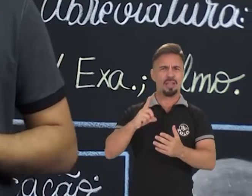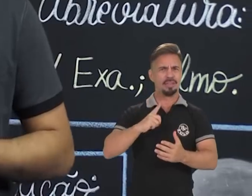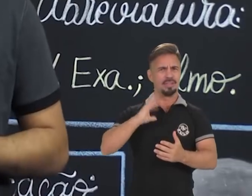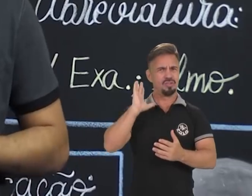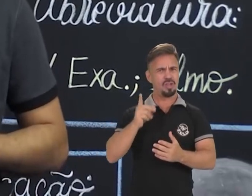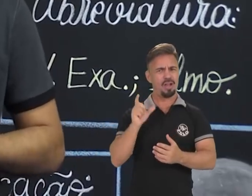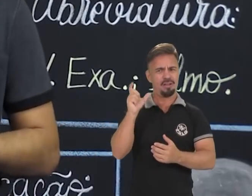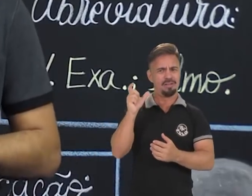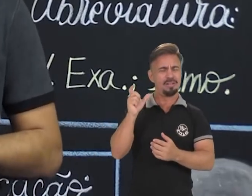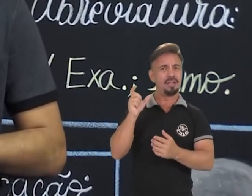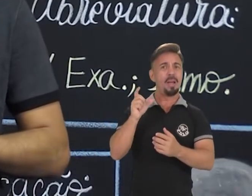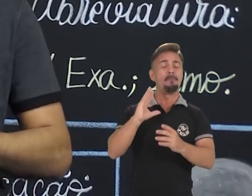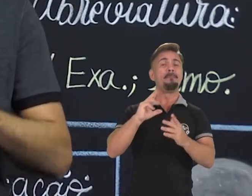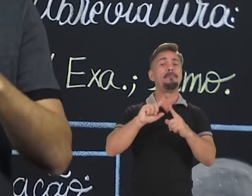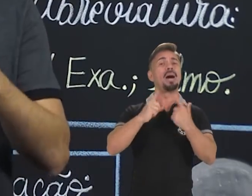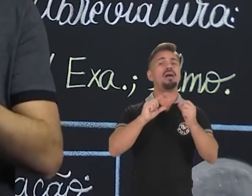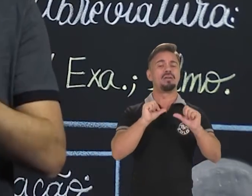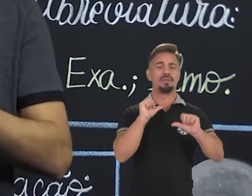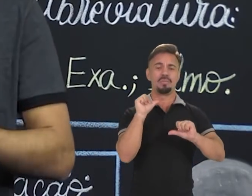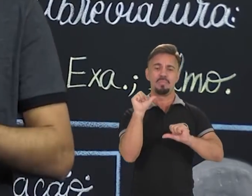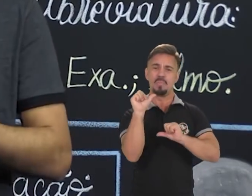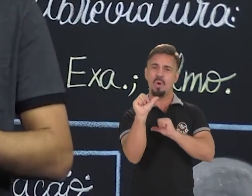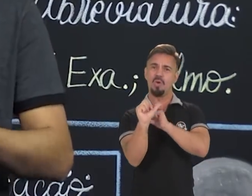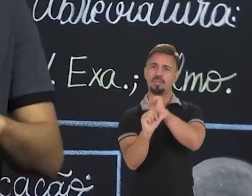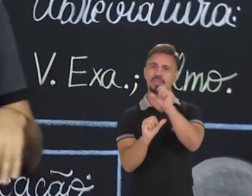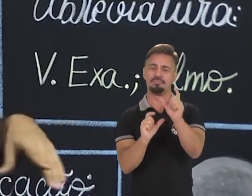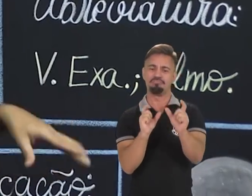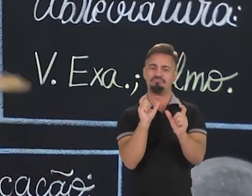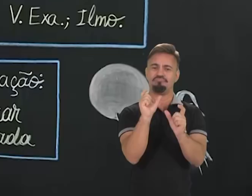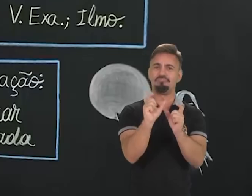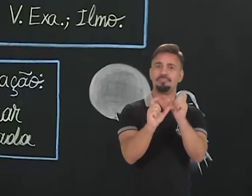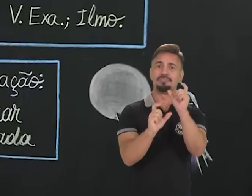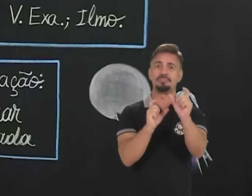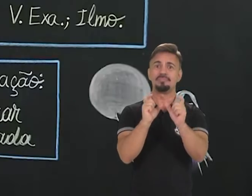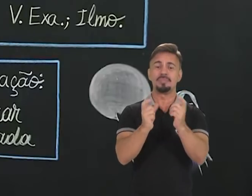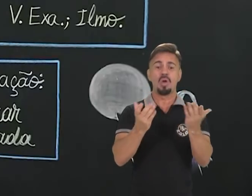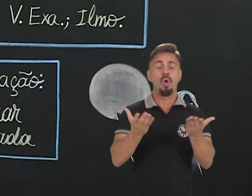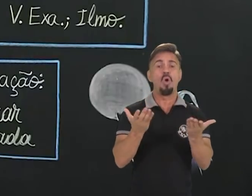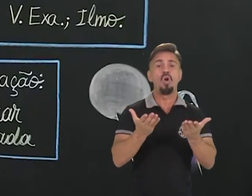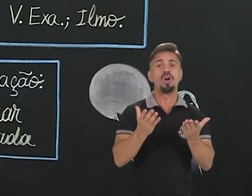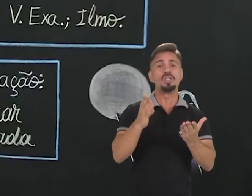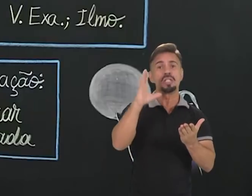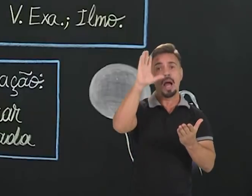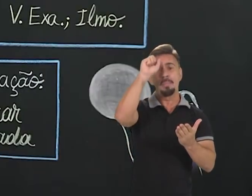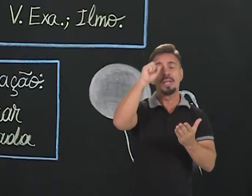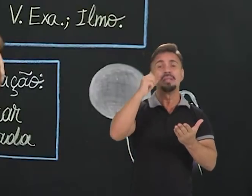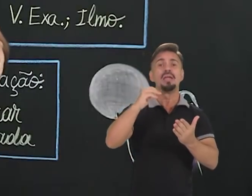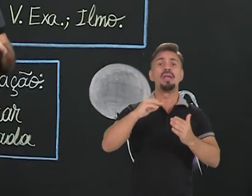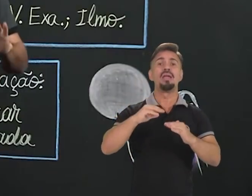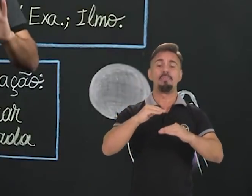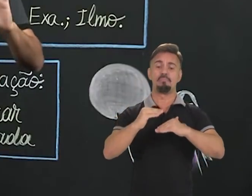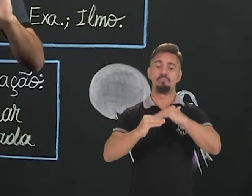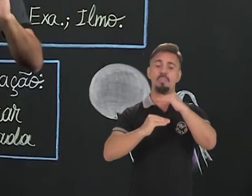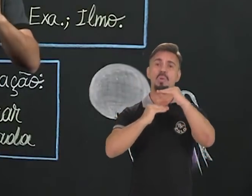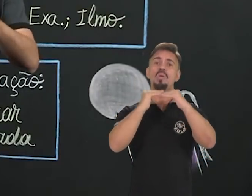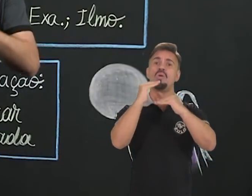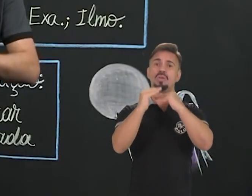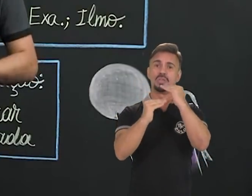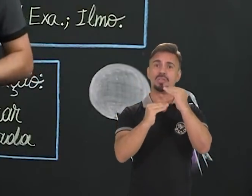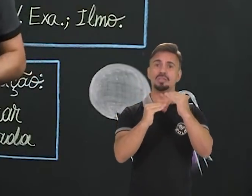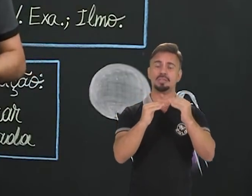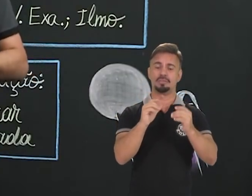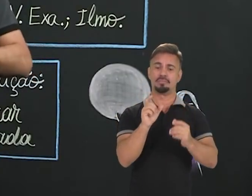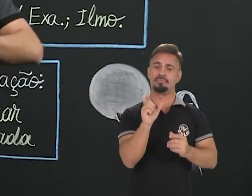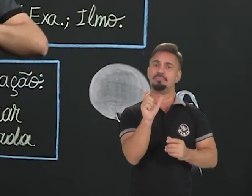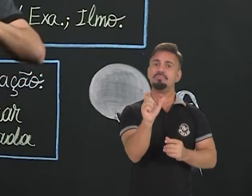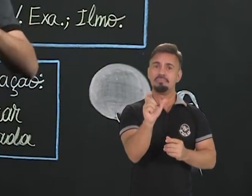quando, na verdade, elas são resultados do processo de formação de palavras. A gente vai aprender alguns desses processos hoje, lembrando que os